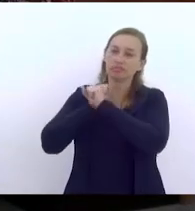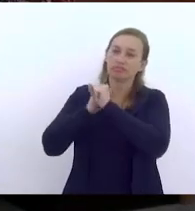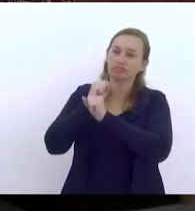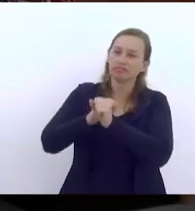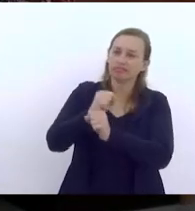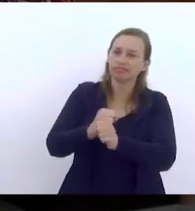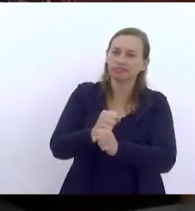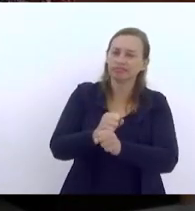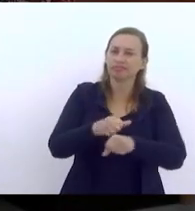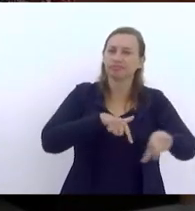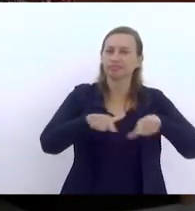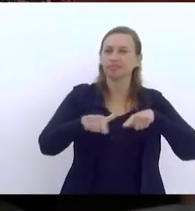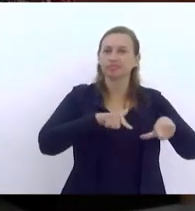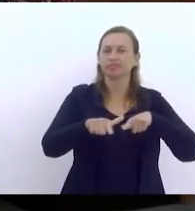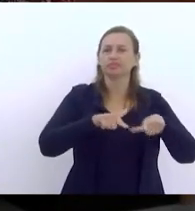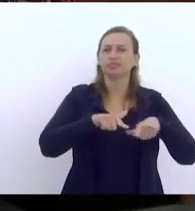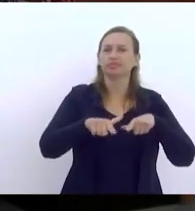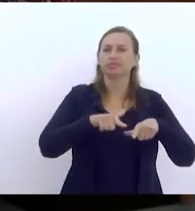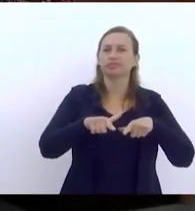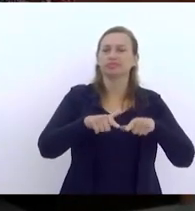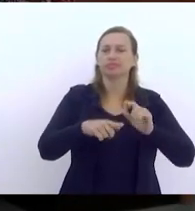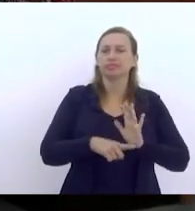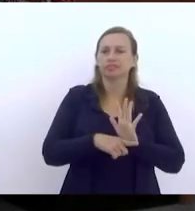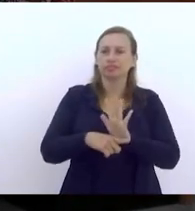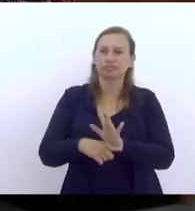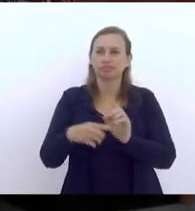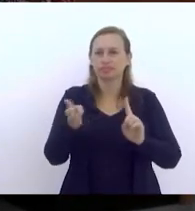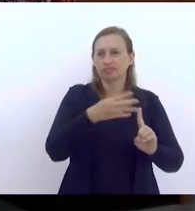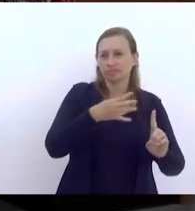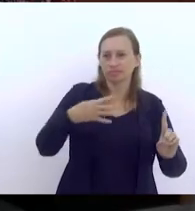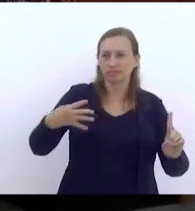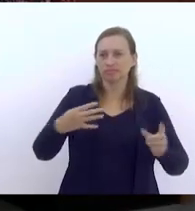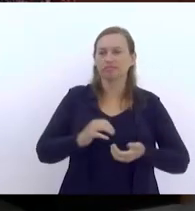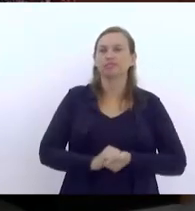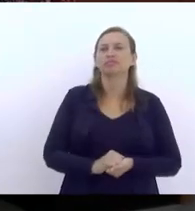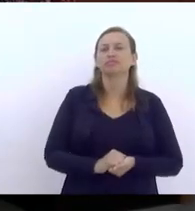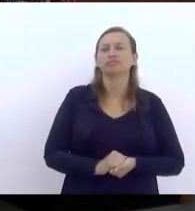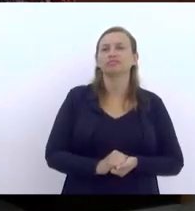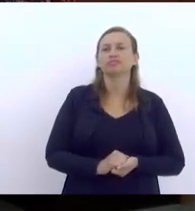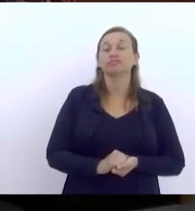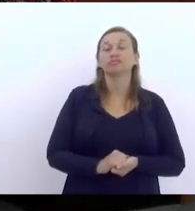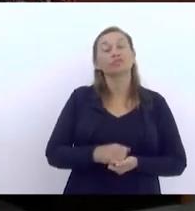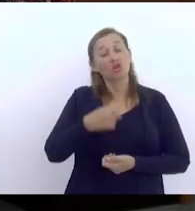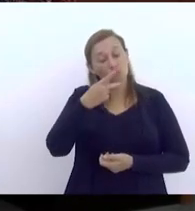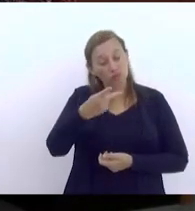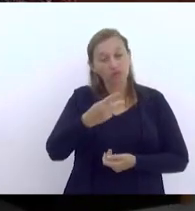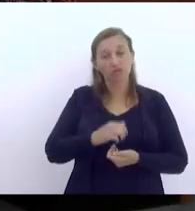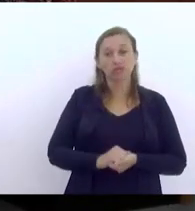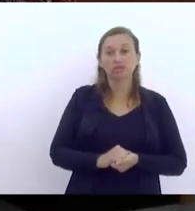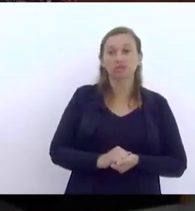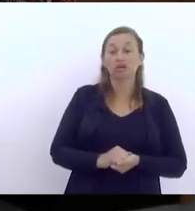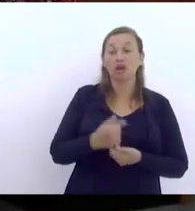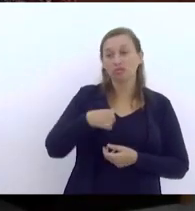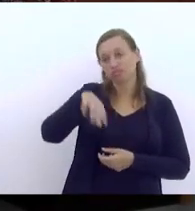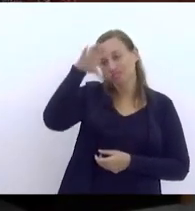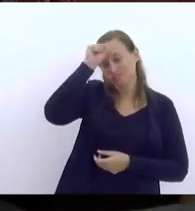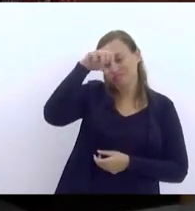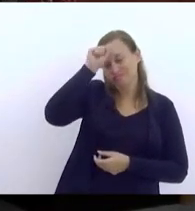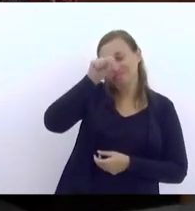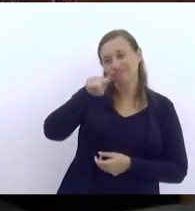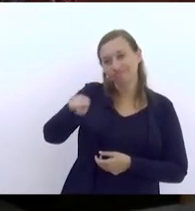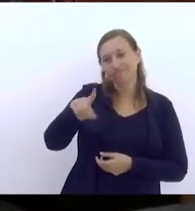serviços prestados à comunidade. E eu digo que eu tenho que aprender com